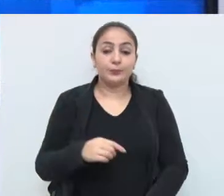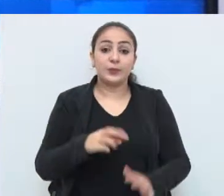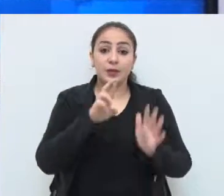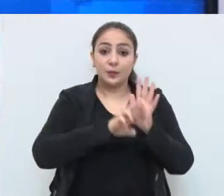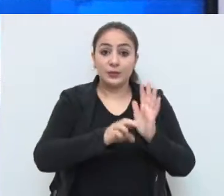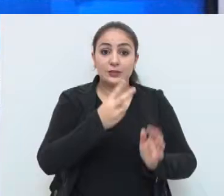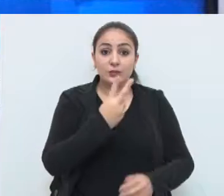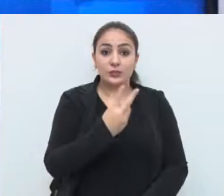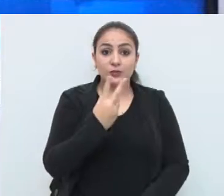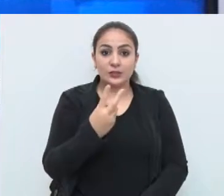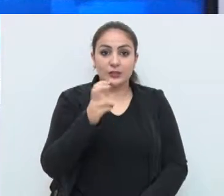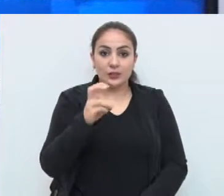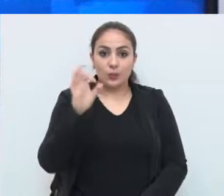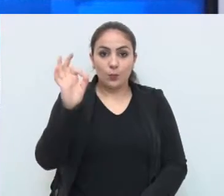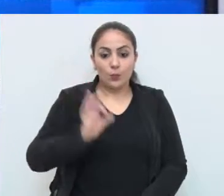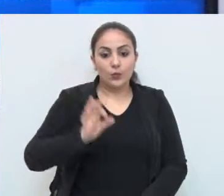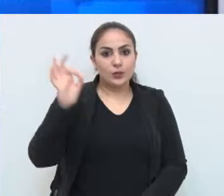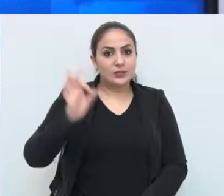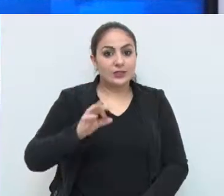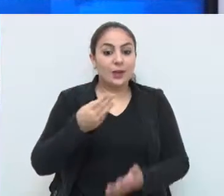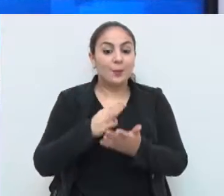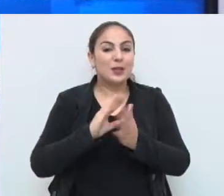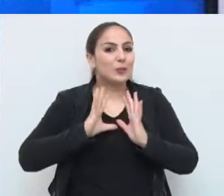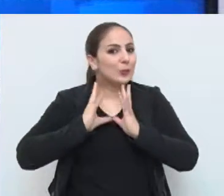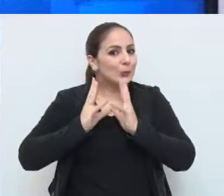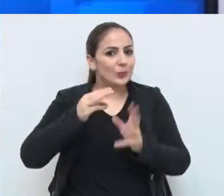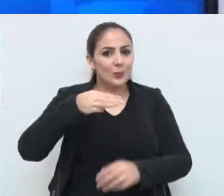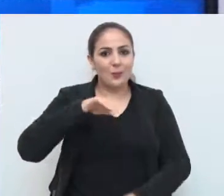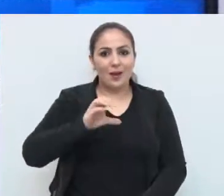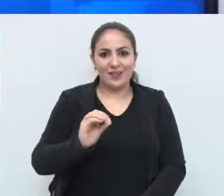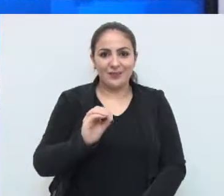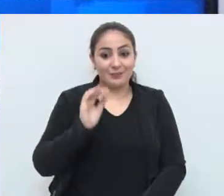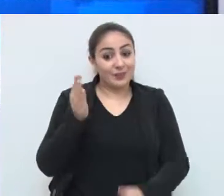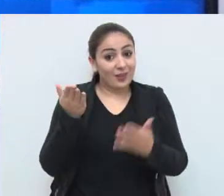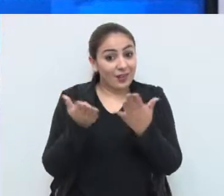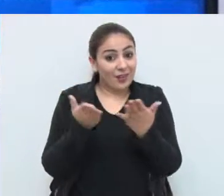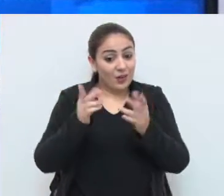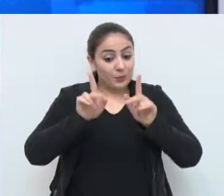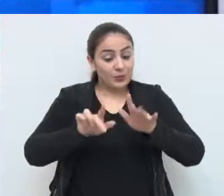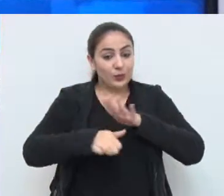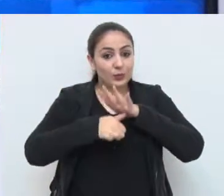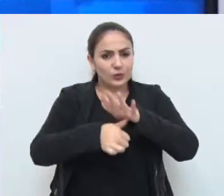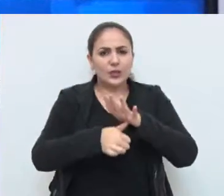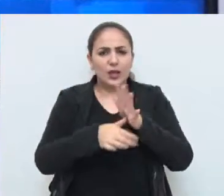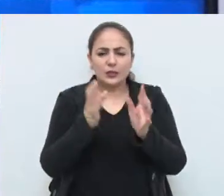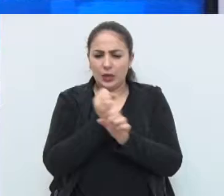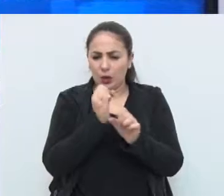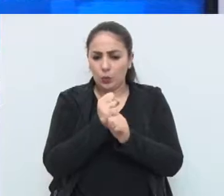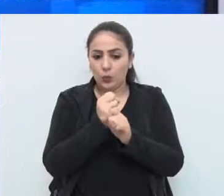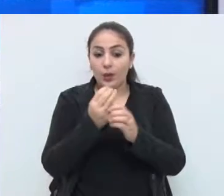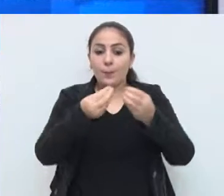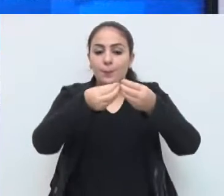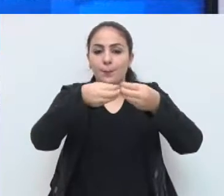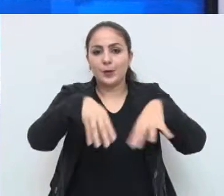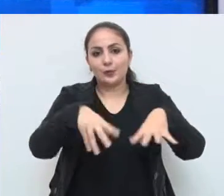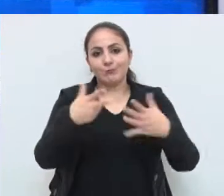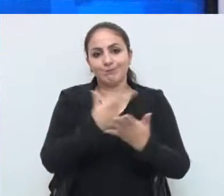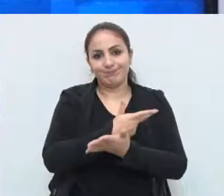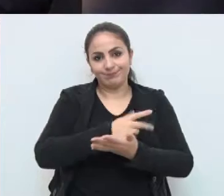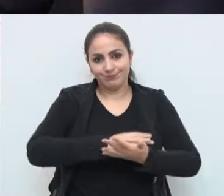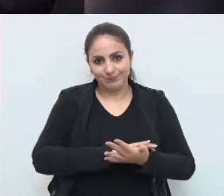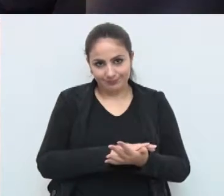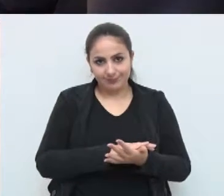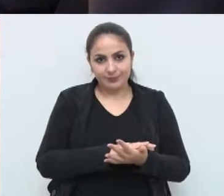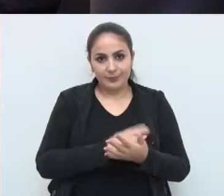225% acima da média prevista para todo o mês de maio. Agora, as autoridades calculam os prejuízos